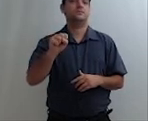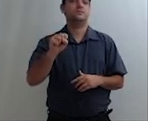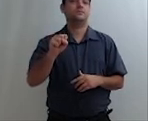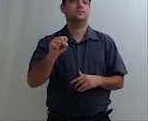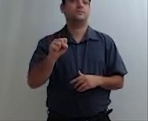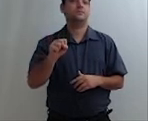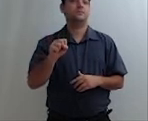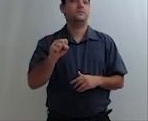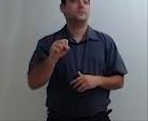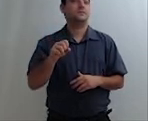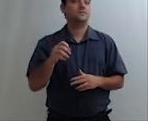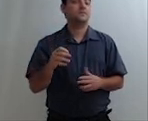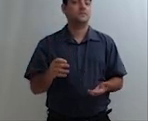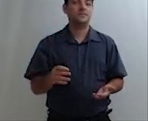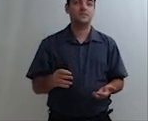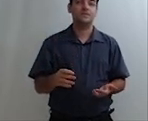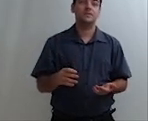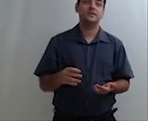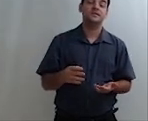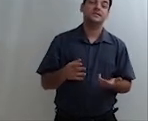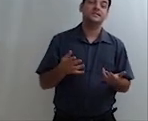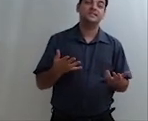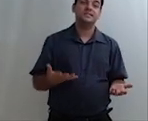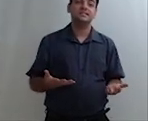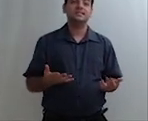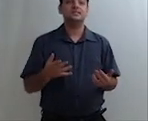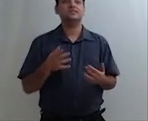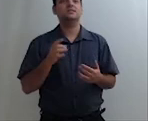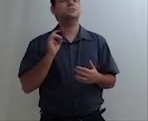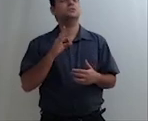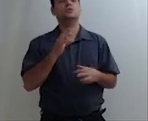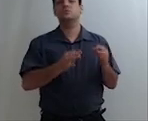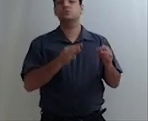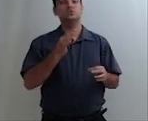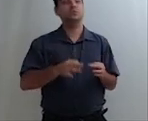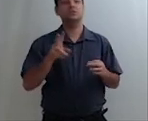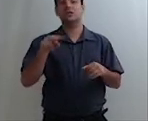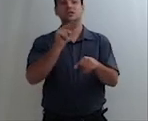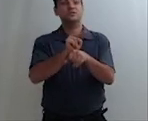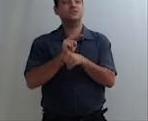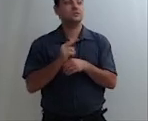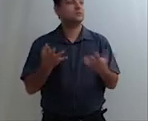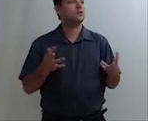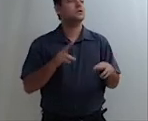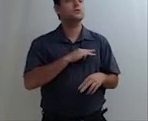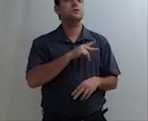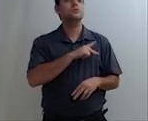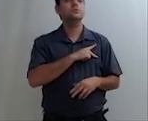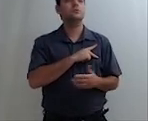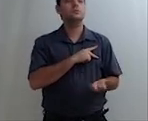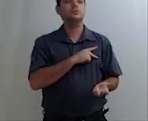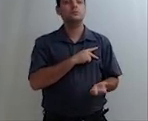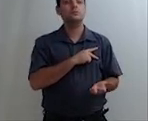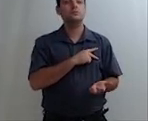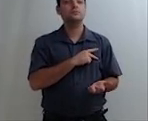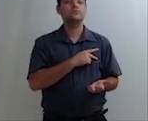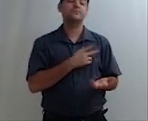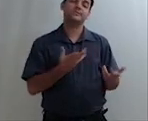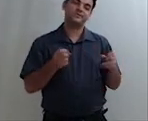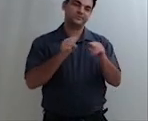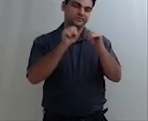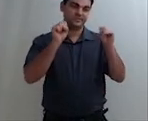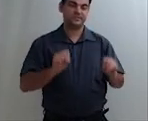julgamento realizadas com a inquirição somente pelo juiz e pela defesa sem o min er o pco então um sistema acusatório que